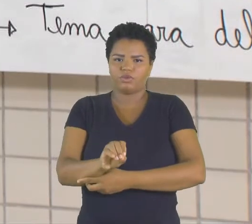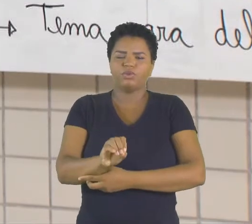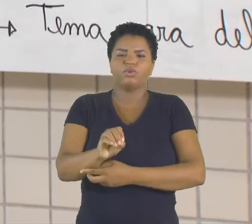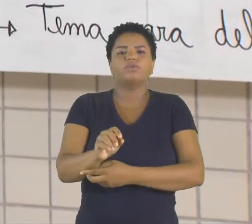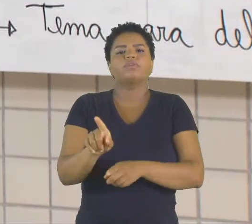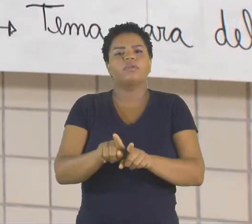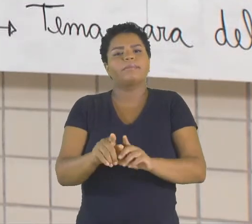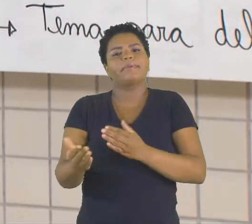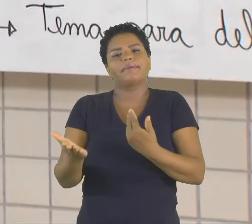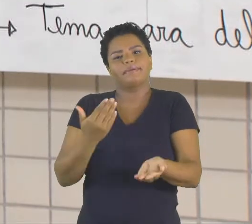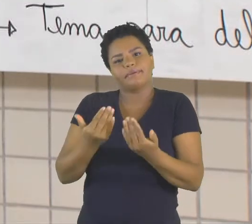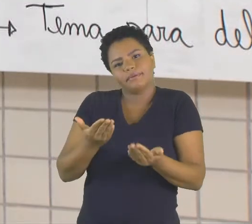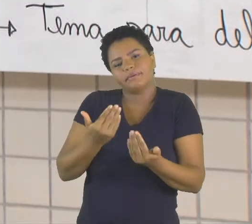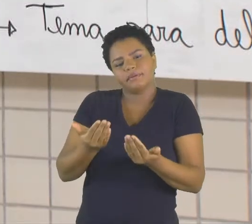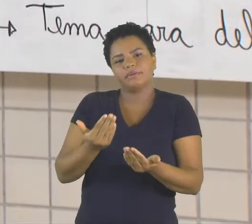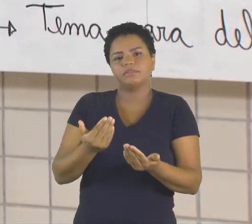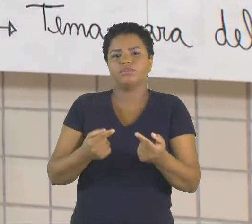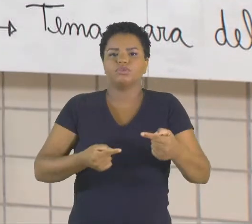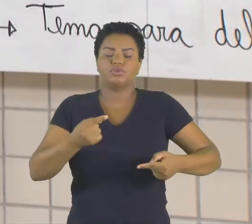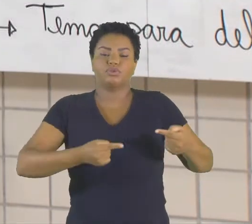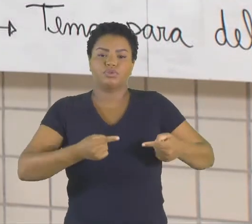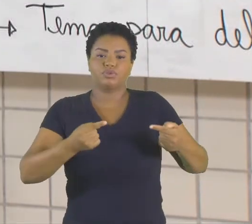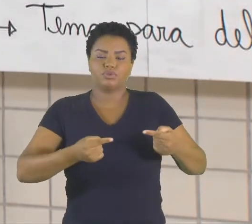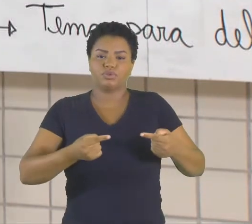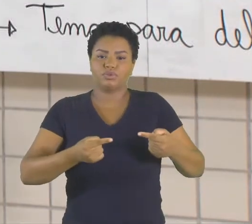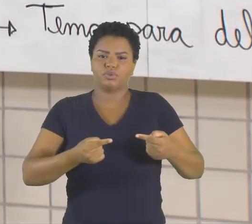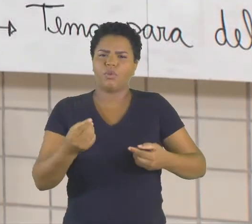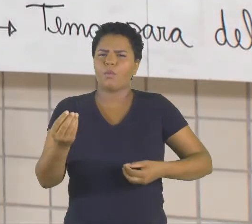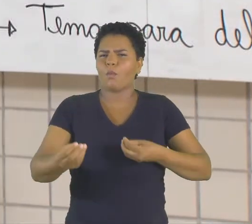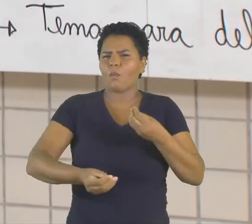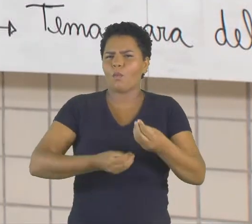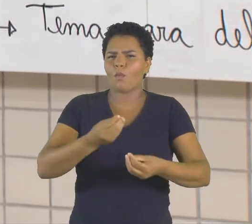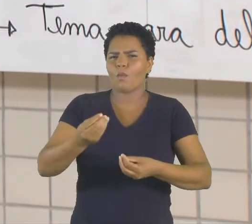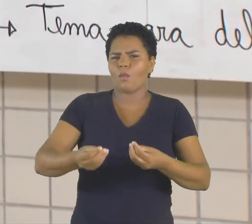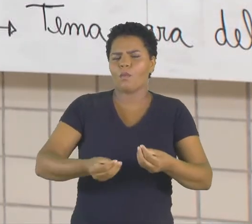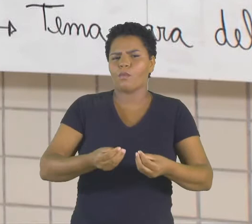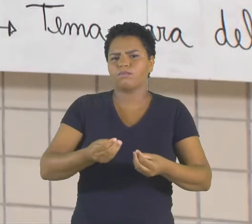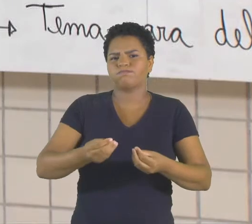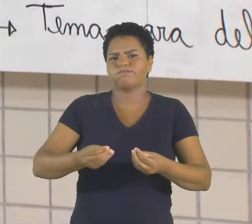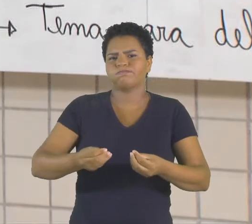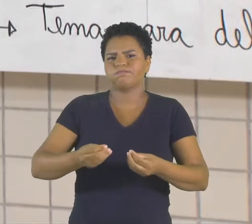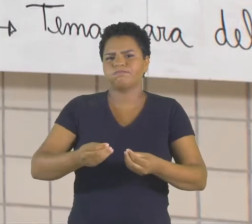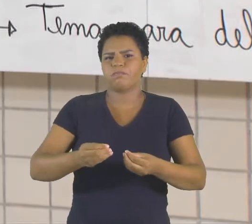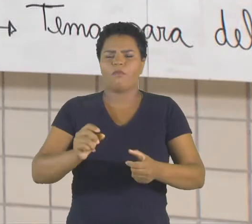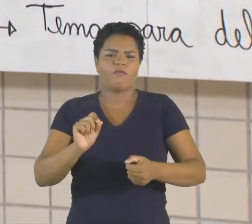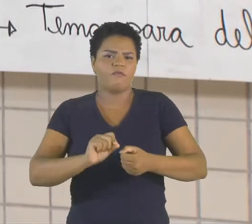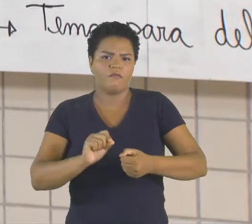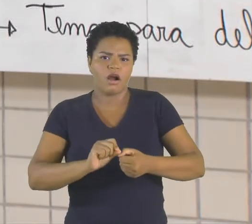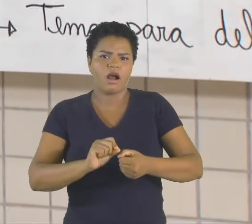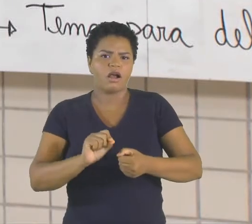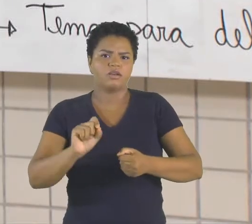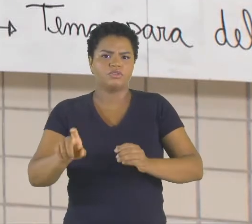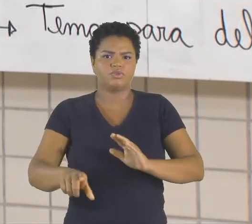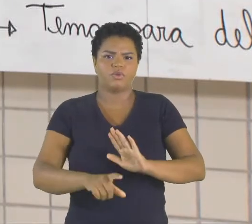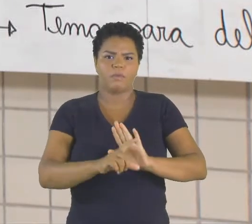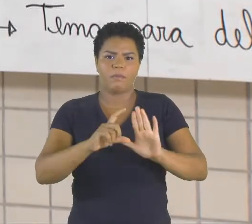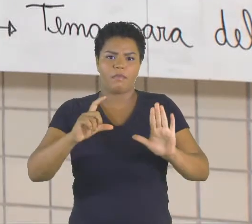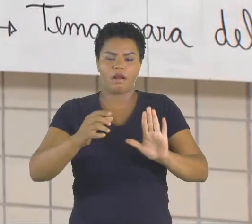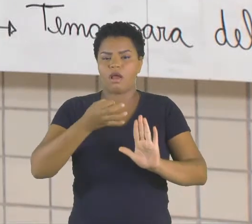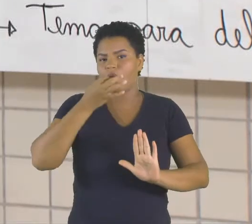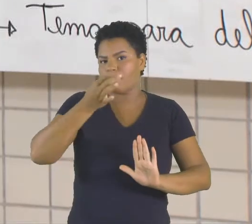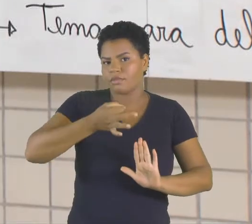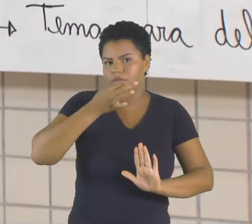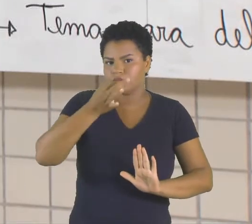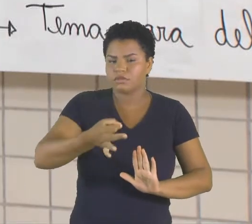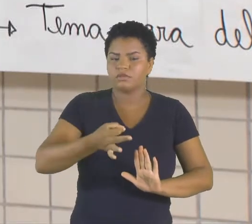dialogar de como é composto, como que é constituído esse parágrafo argumentativo, para